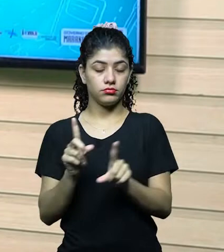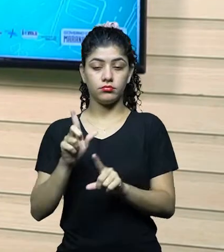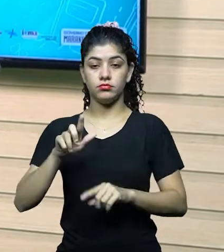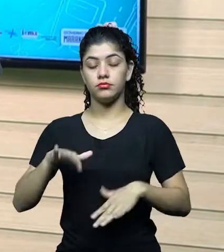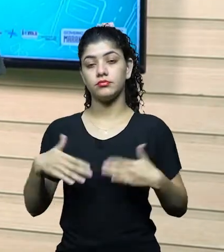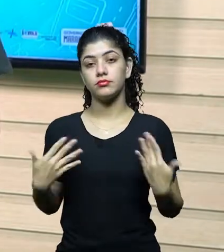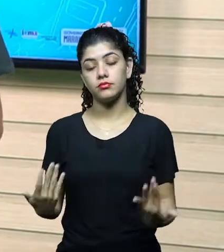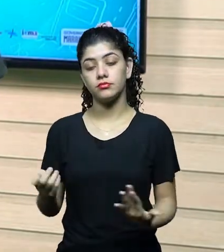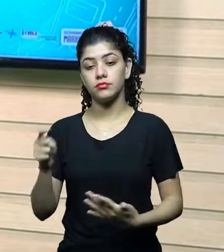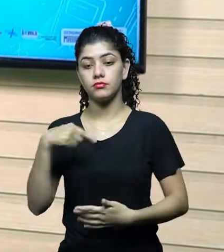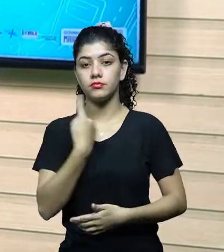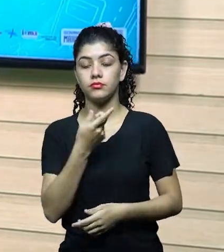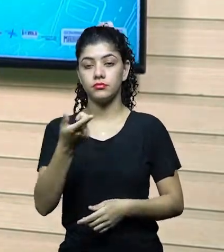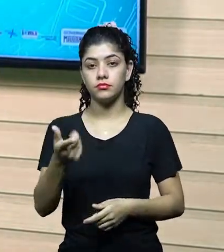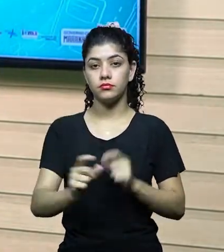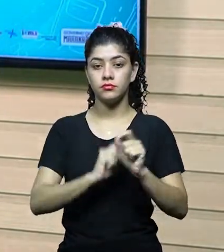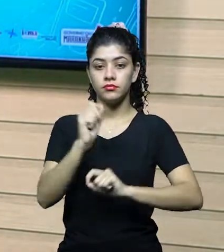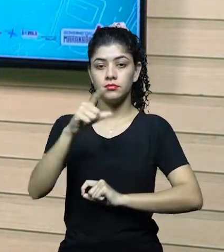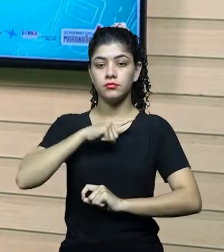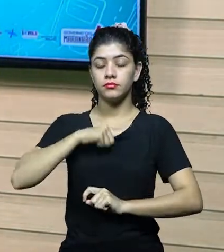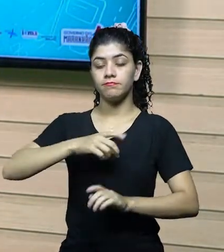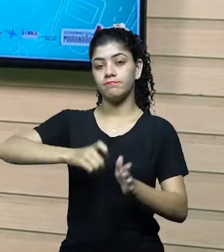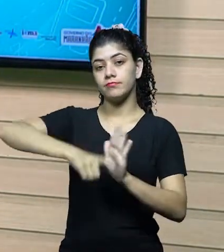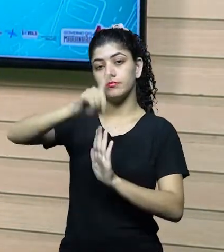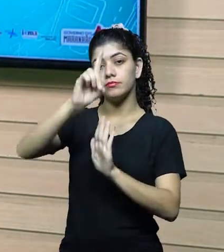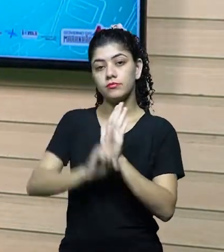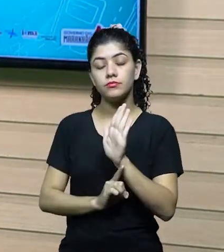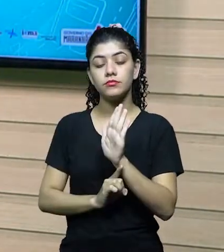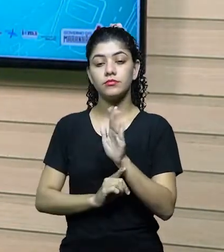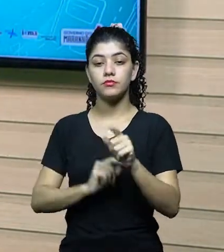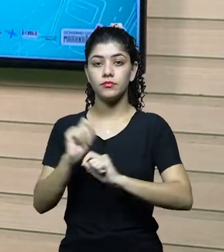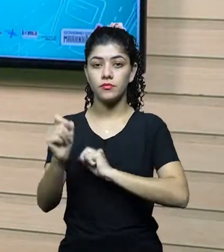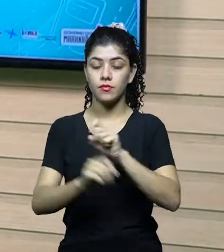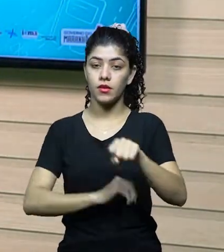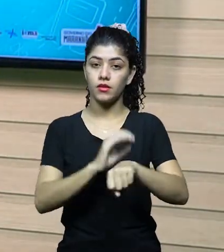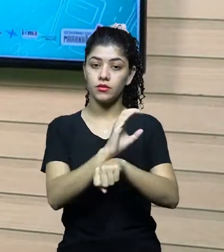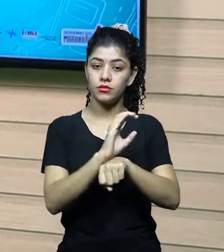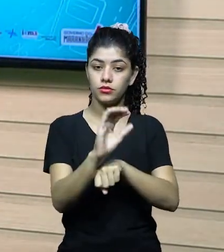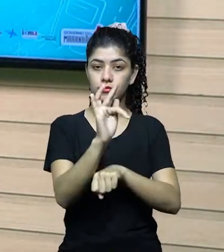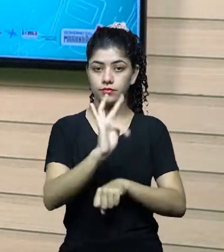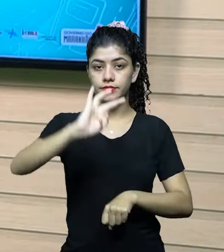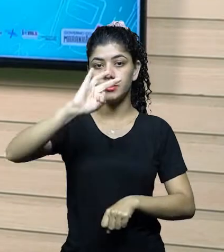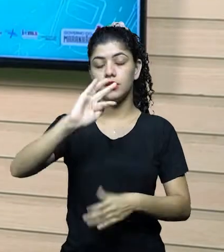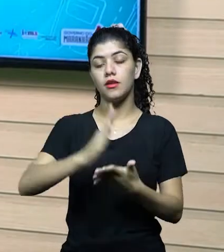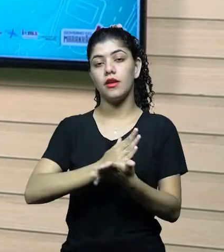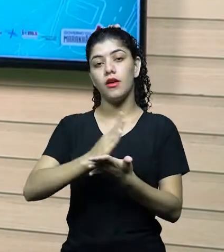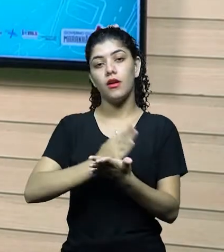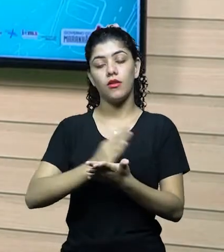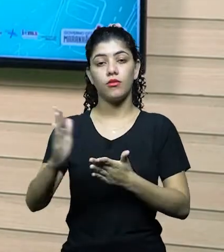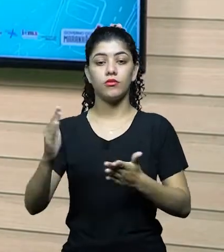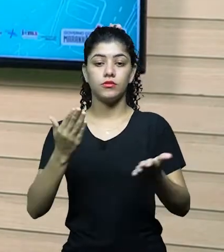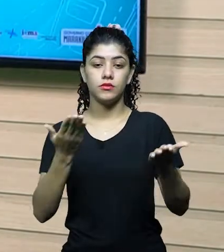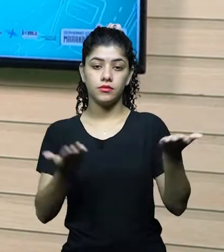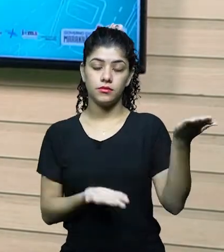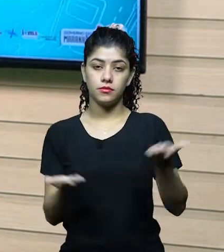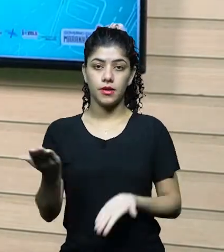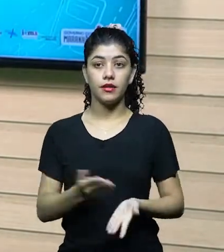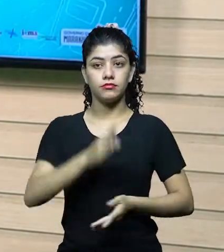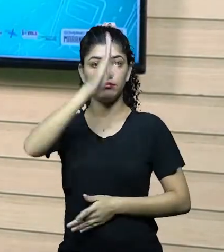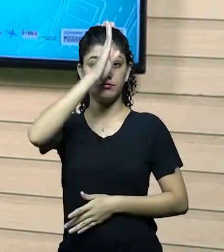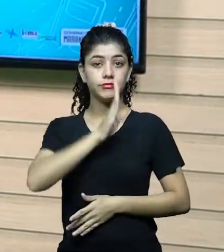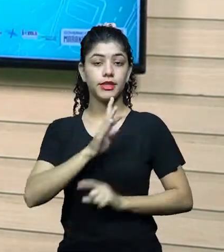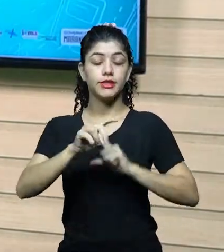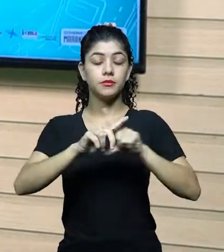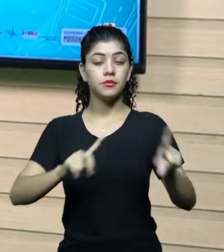a gente tem por direito, né, pela Constituição, alguns serviços bancários gratuitos,